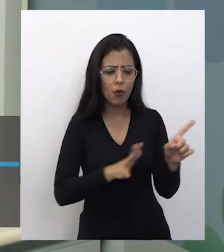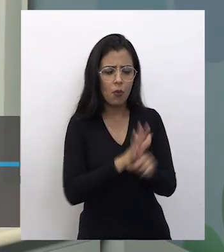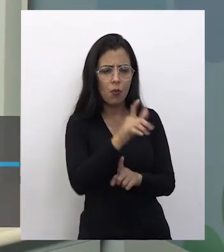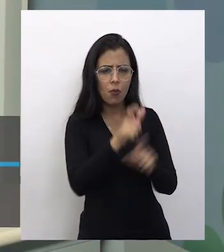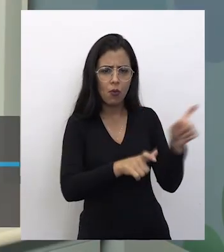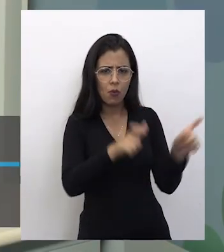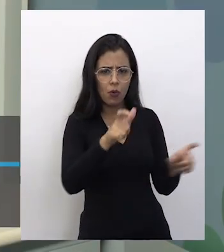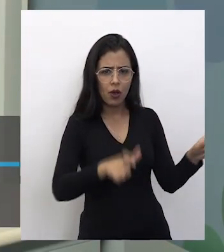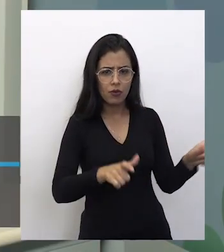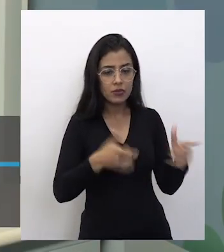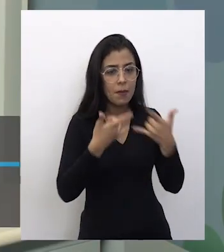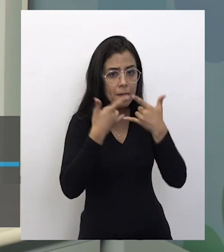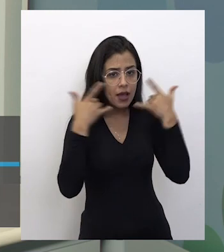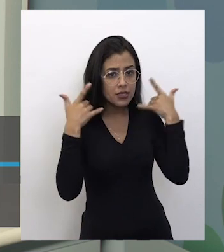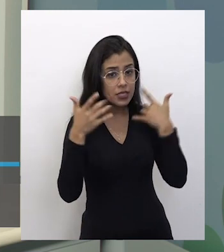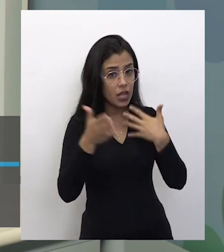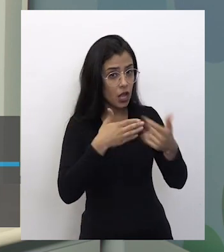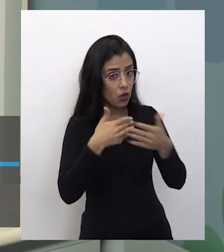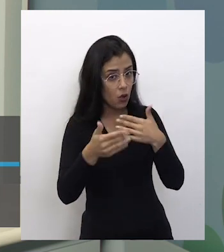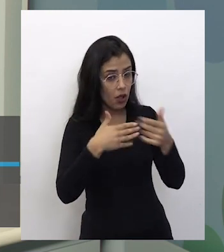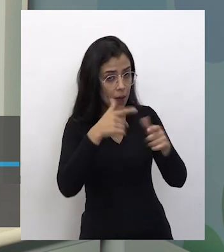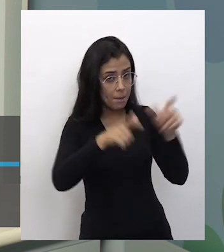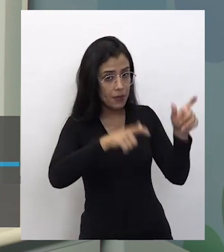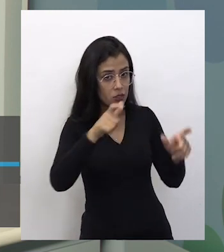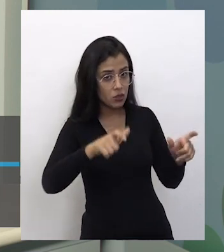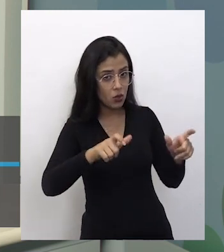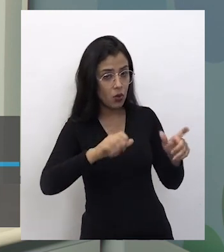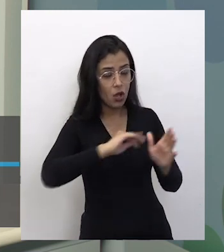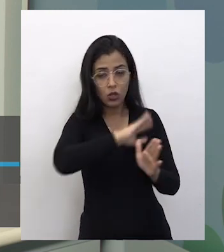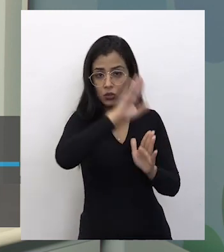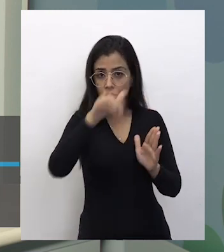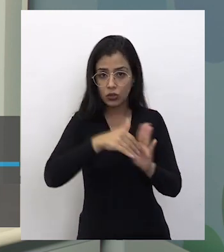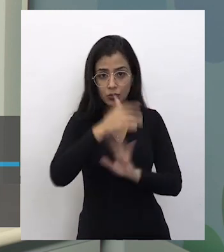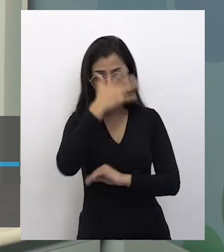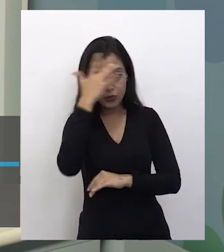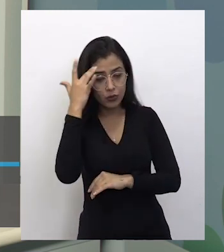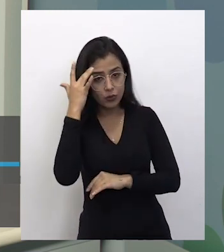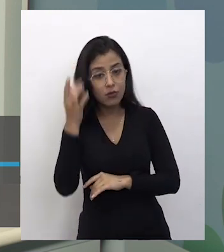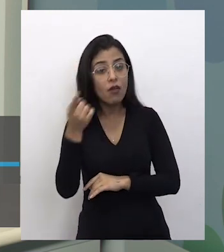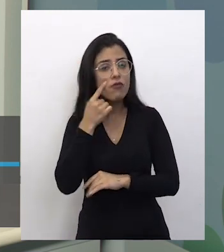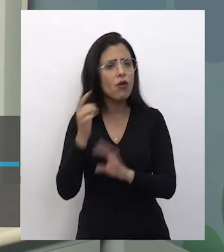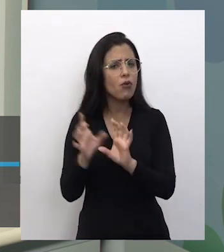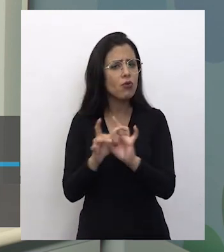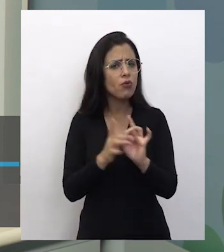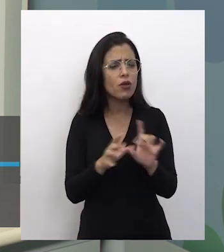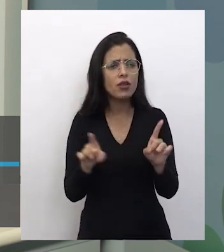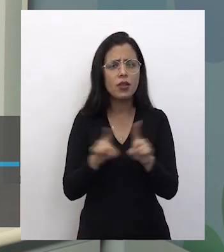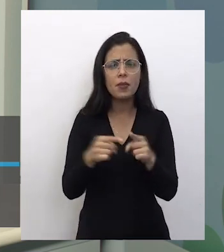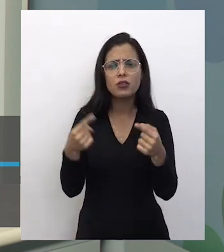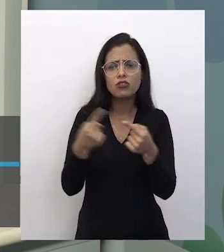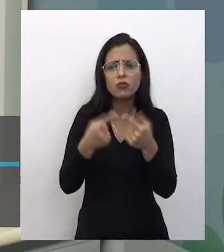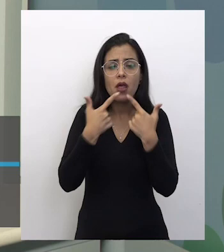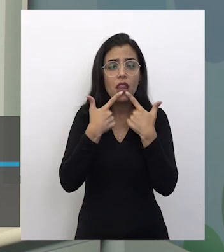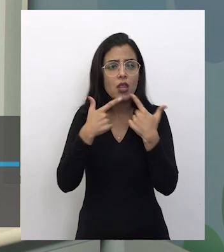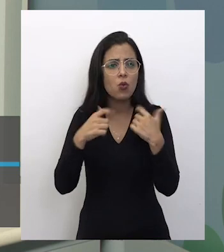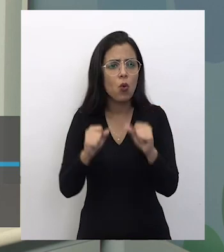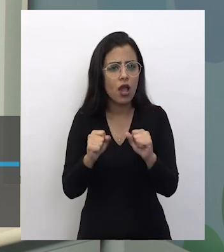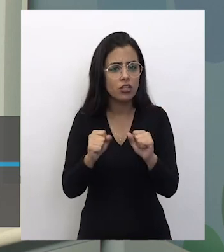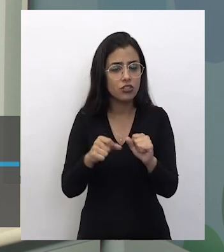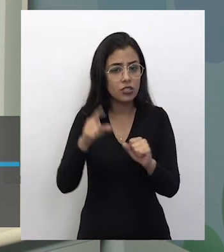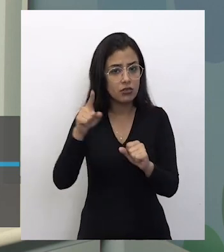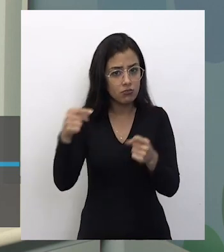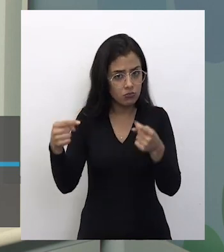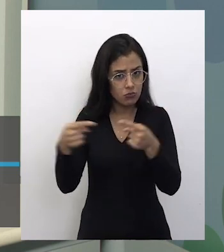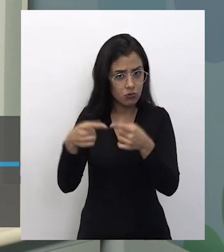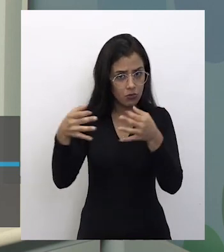da máscara ali é todo mundo? Pensa nesse contexto e principalmente eu quero que vocês pensem no tipo de linguagem. Essa linguagem é adequada